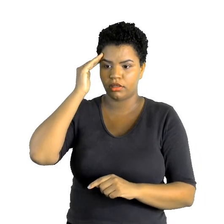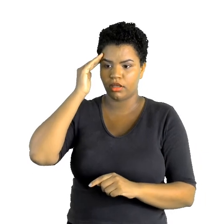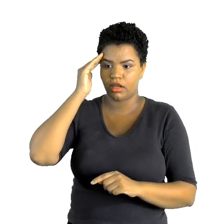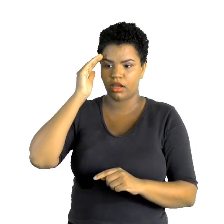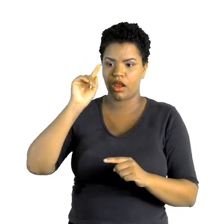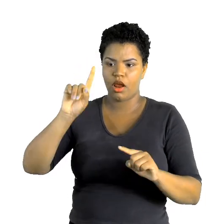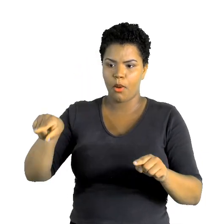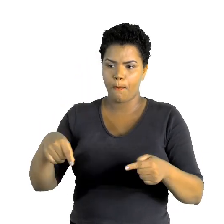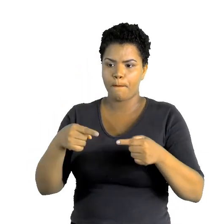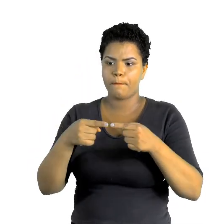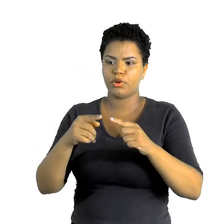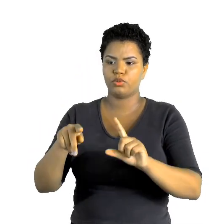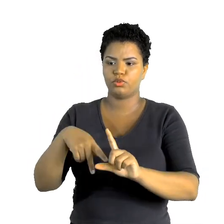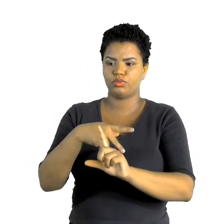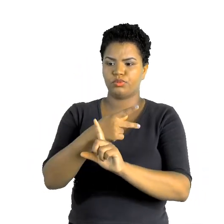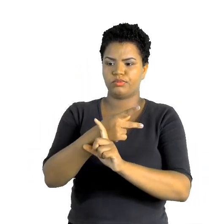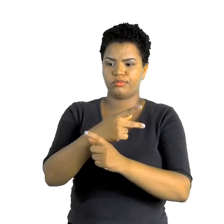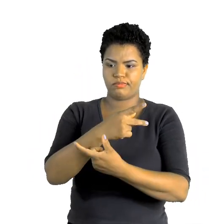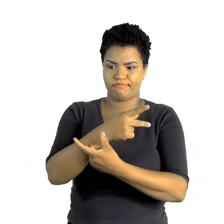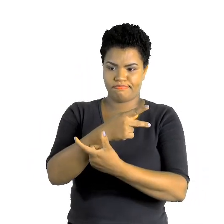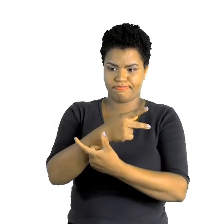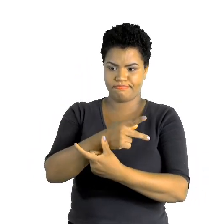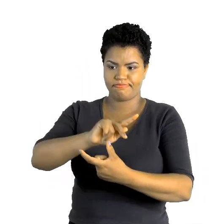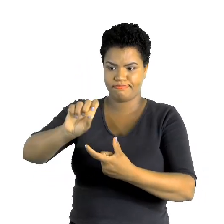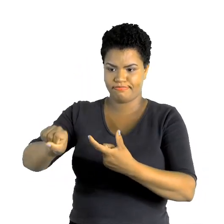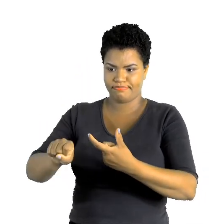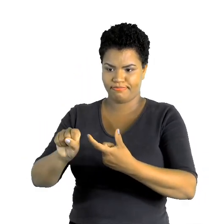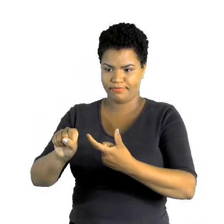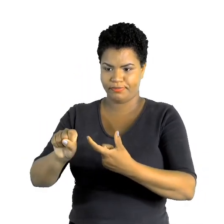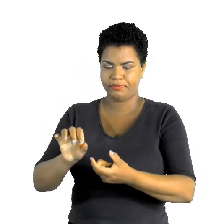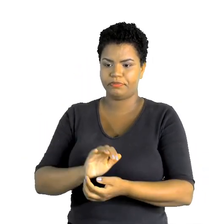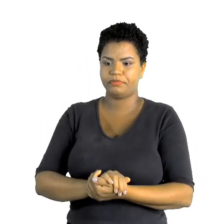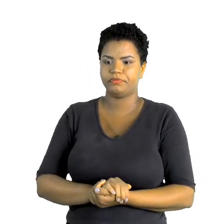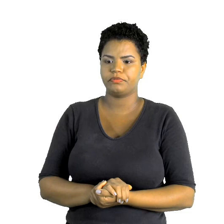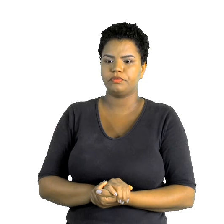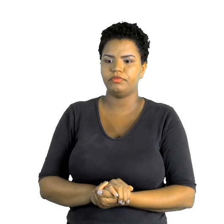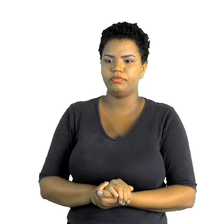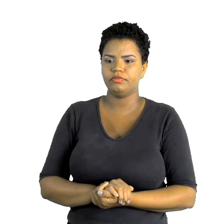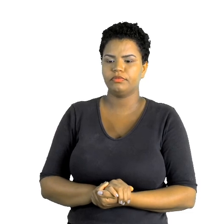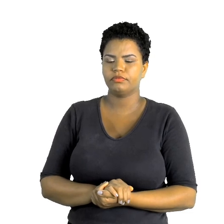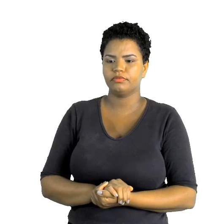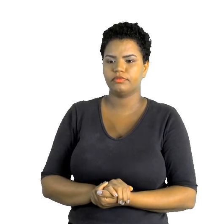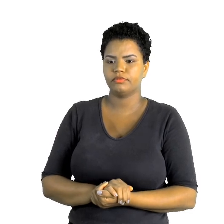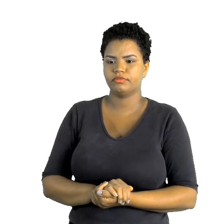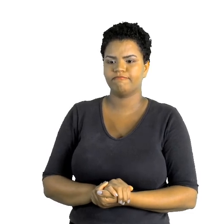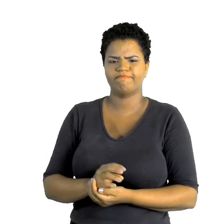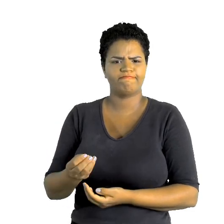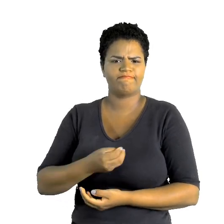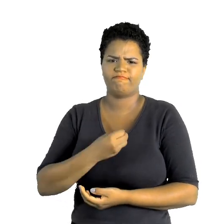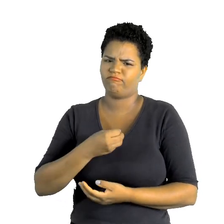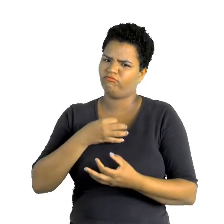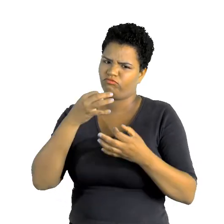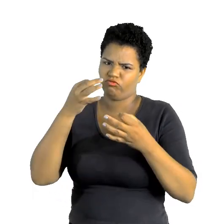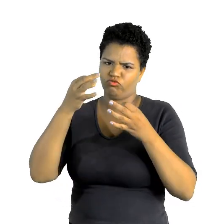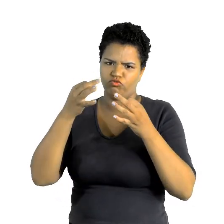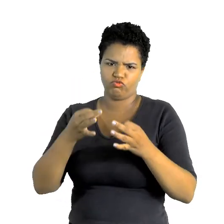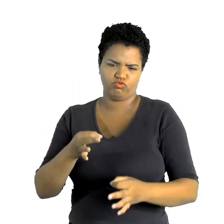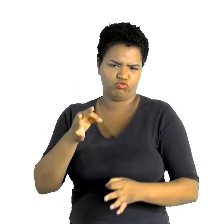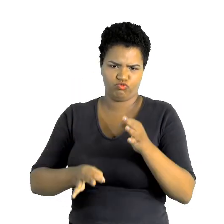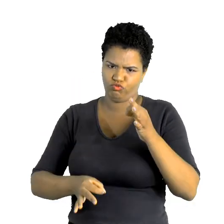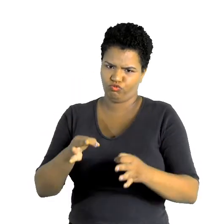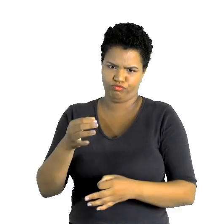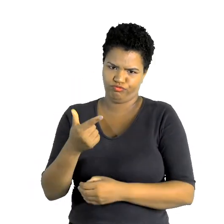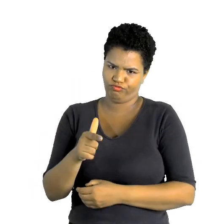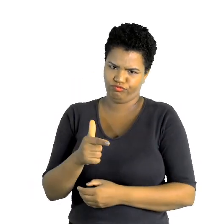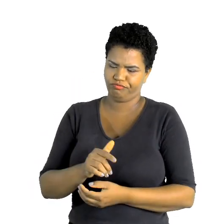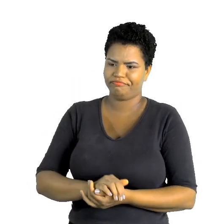aplicação do prefixo e o sufixo. Ok, life isn't fair. A vida não é justa. Nope. Não